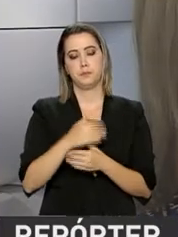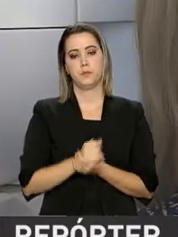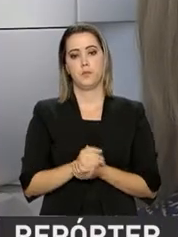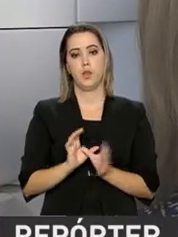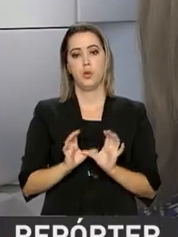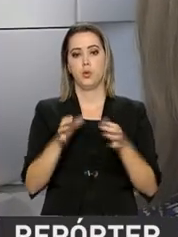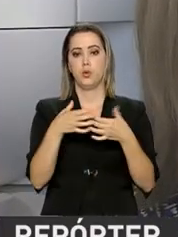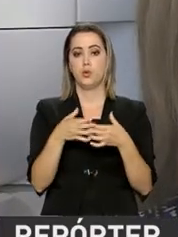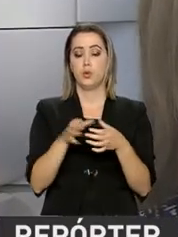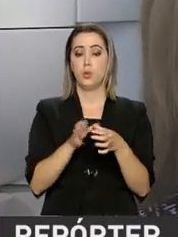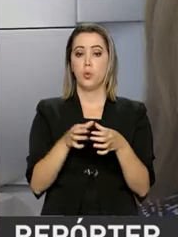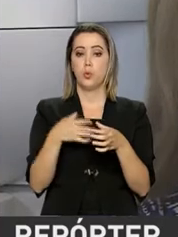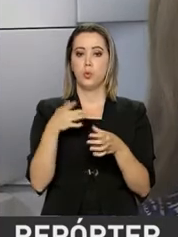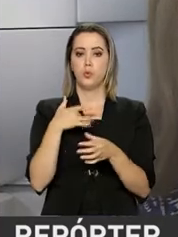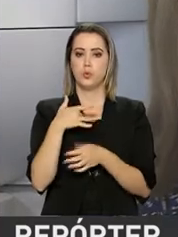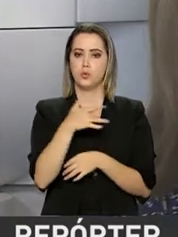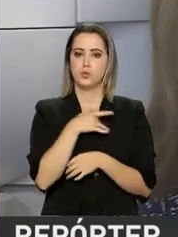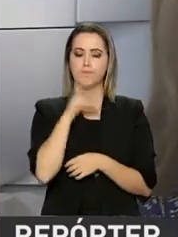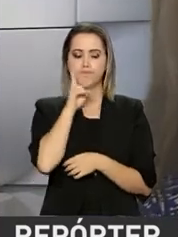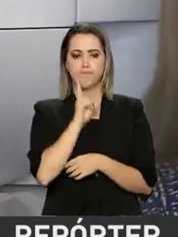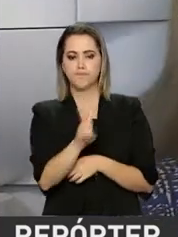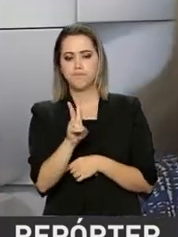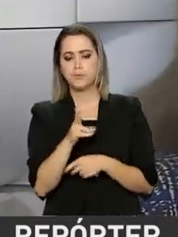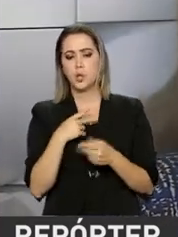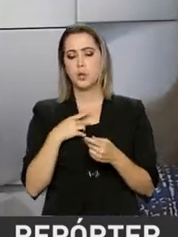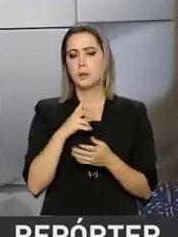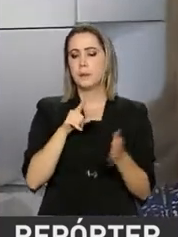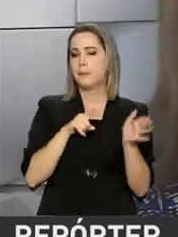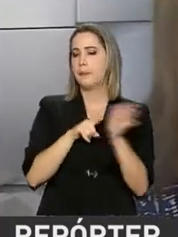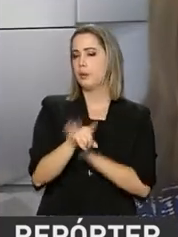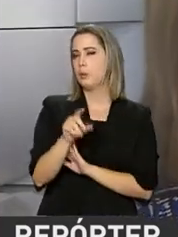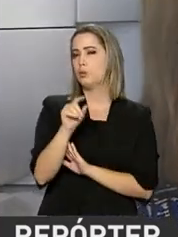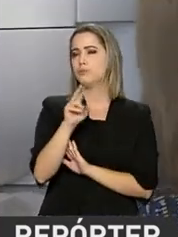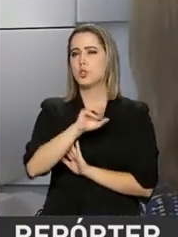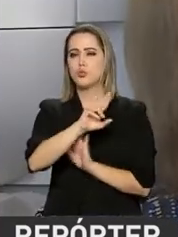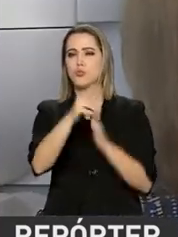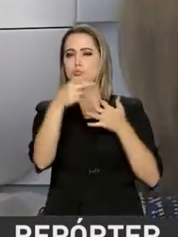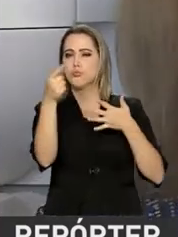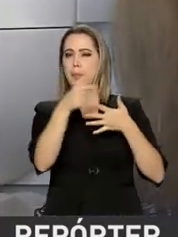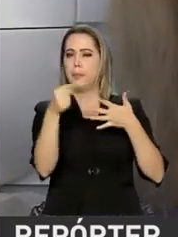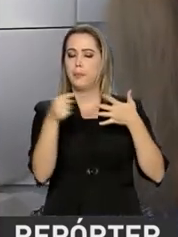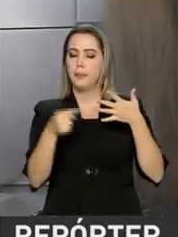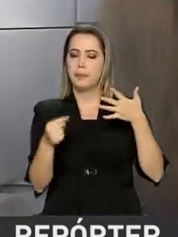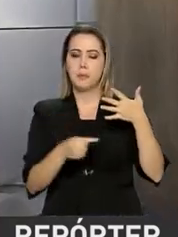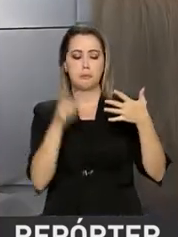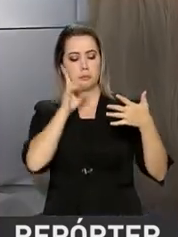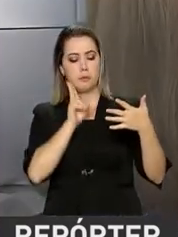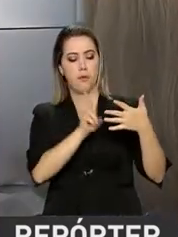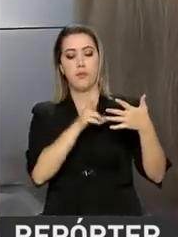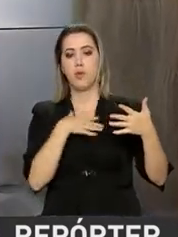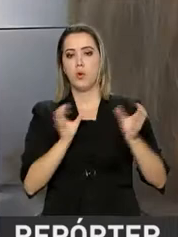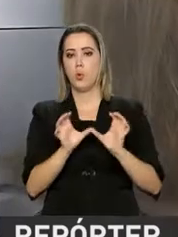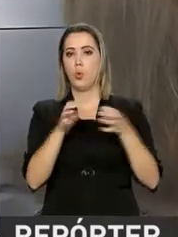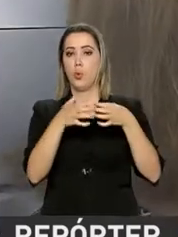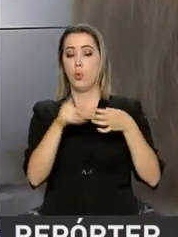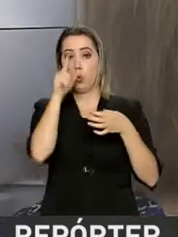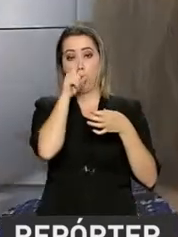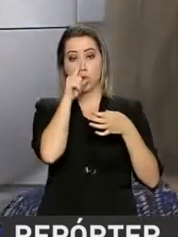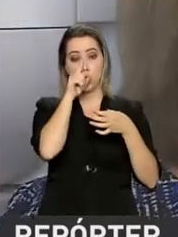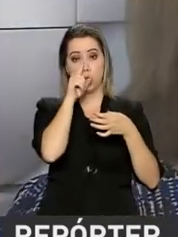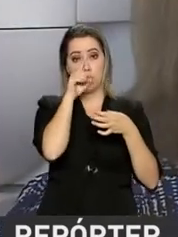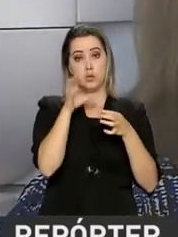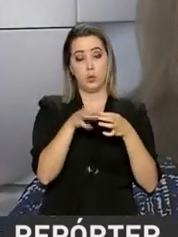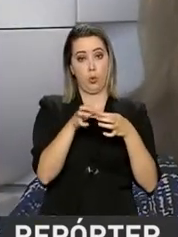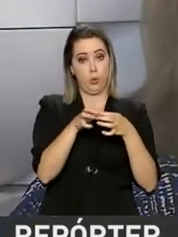equipe de saúde que vai avaliar várias questões. A primeira delas é que, em sendo populações mais